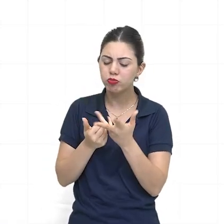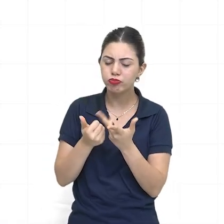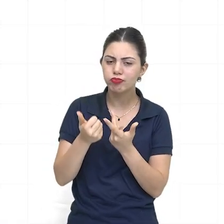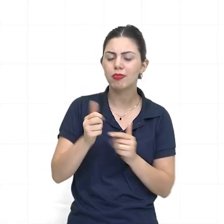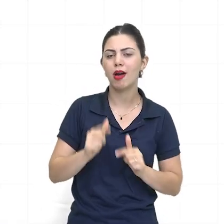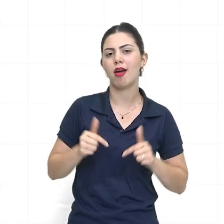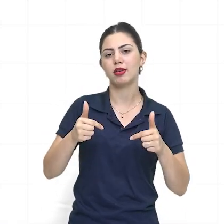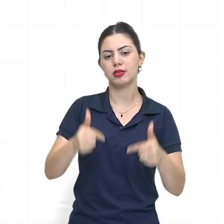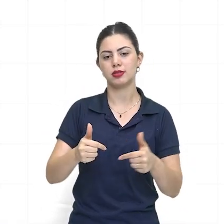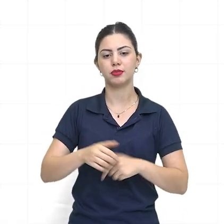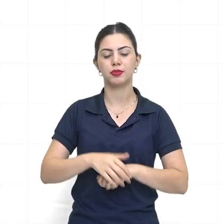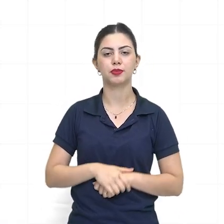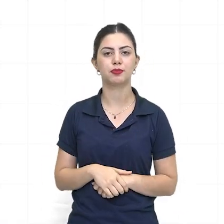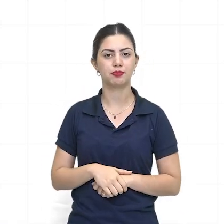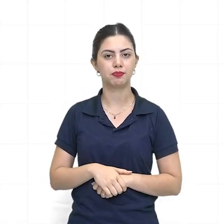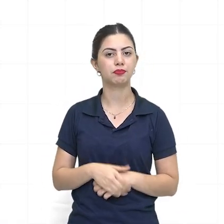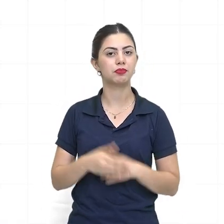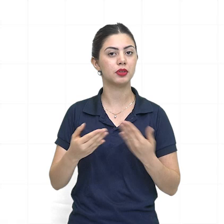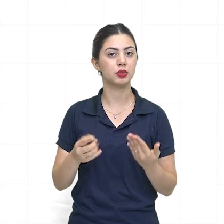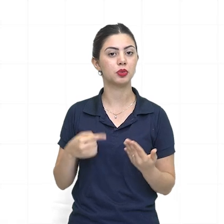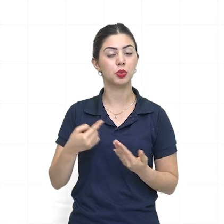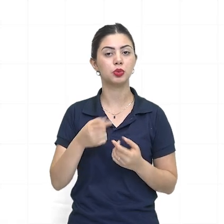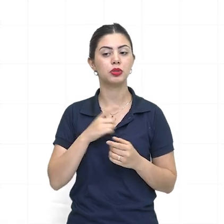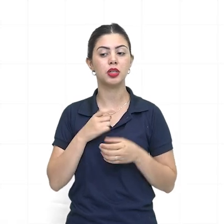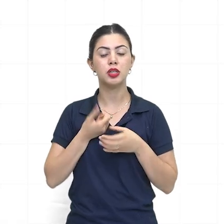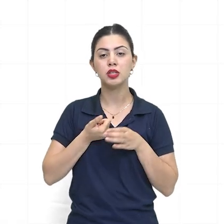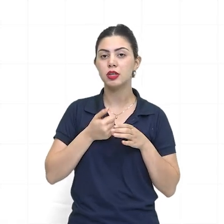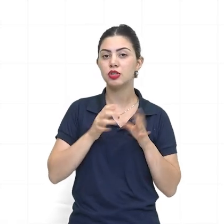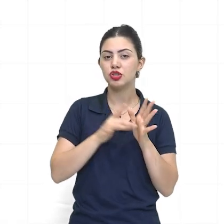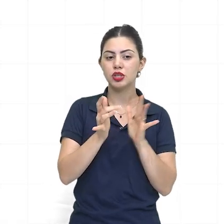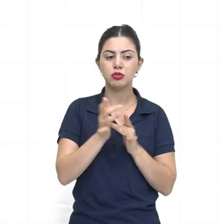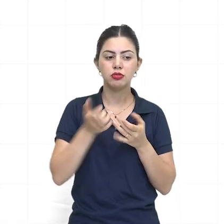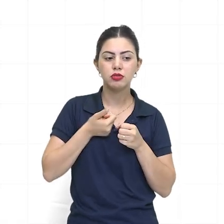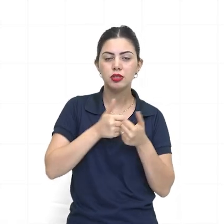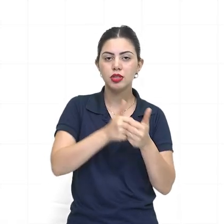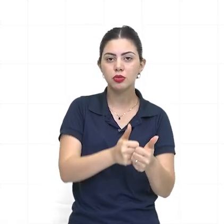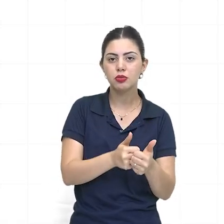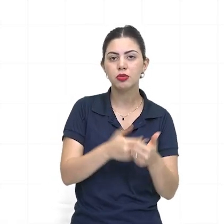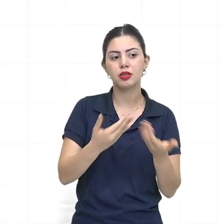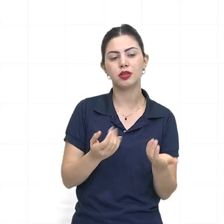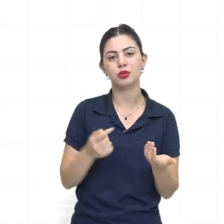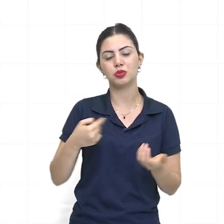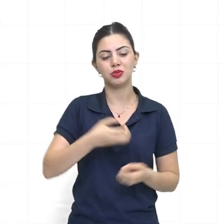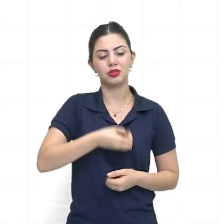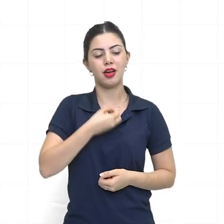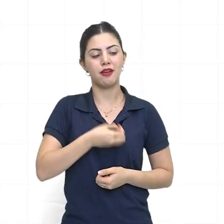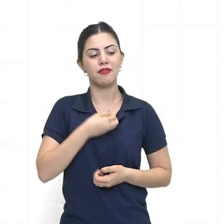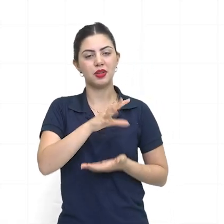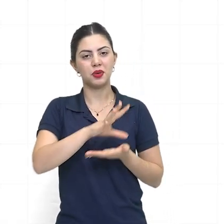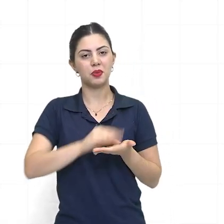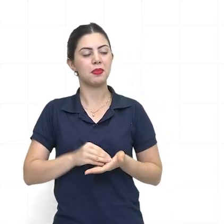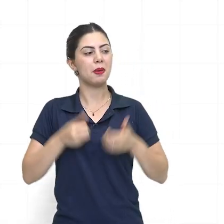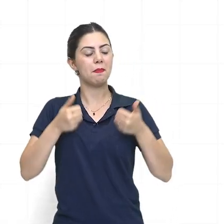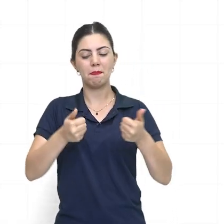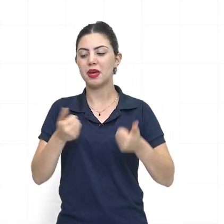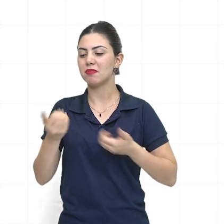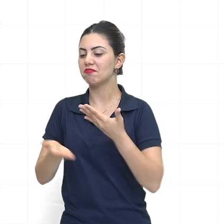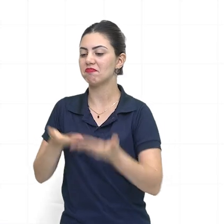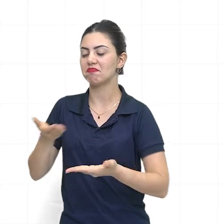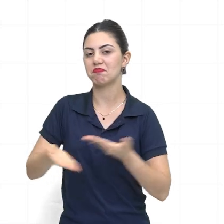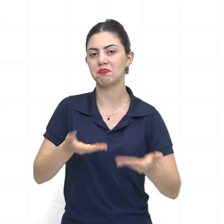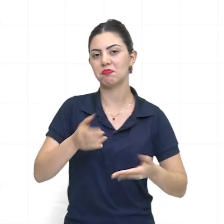nós poderíamos dizer que seguir Jesus requer testemunhar uma vida de fazer o bem sem ver a quem.